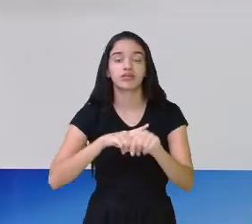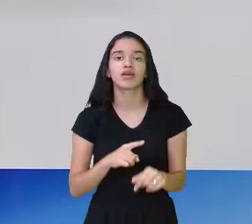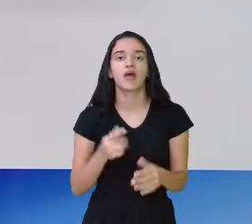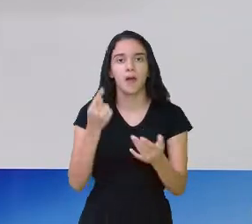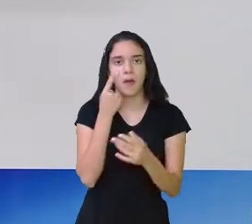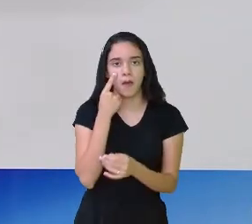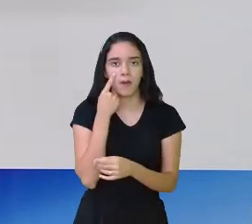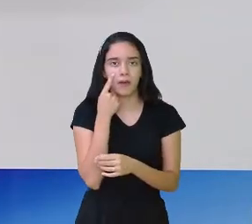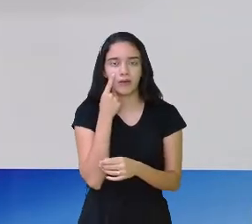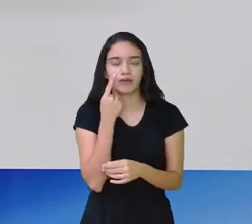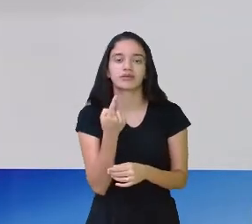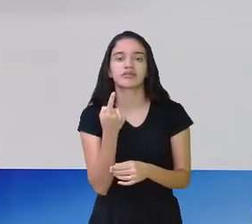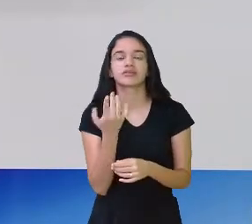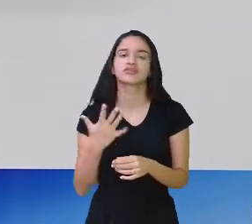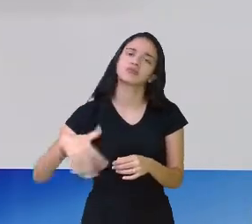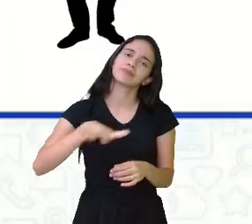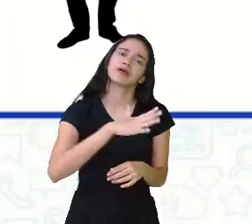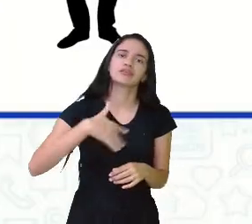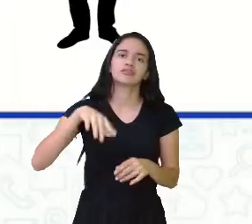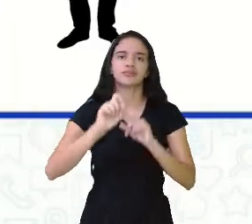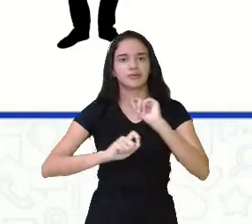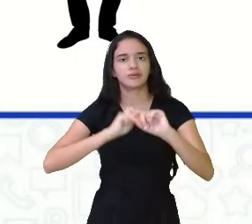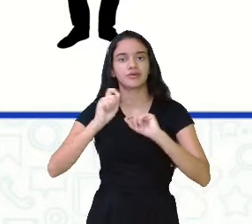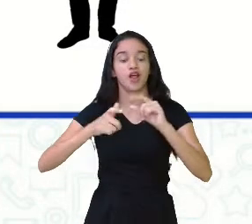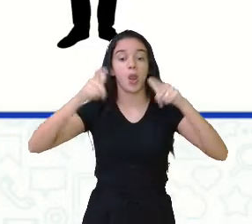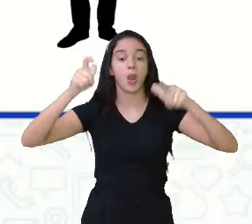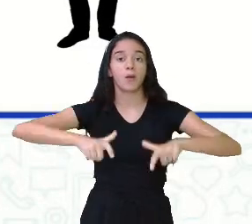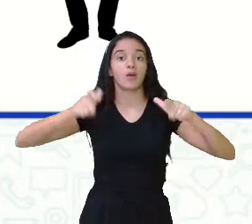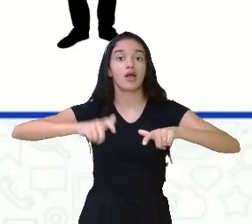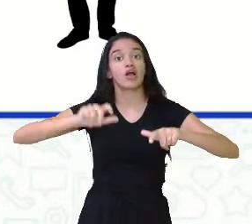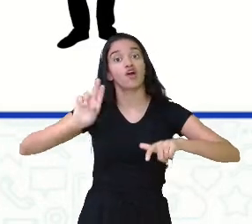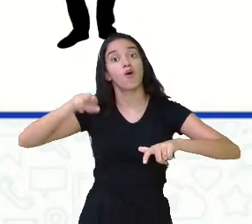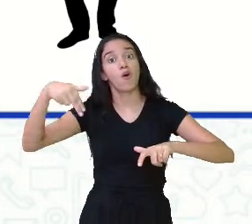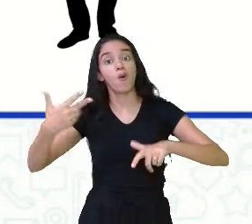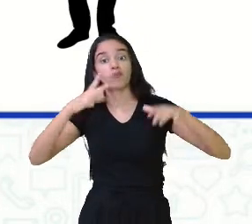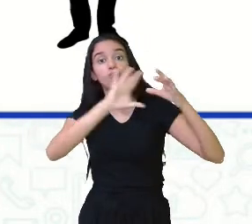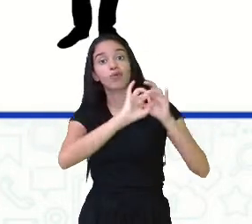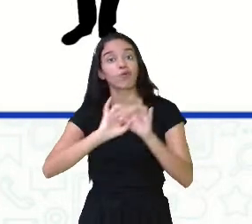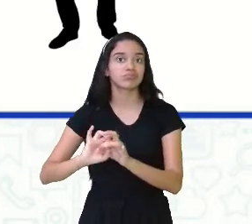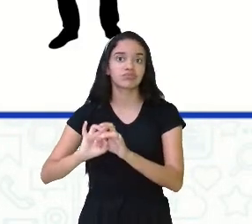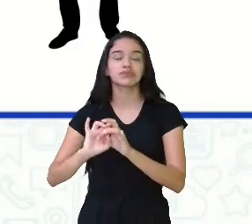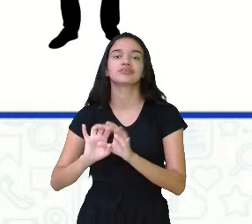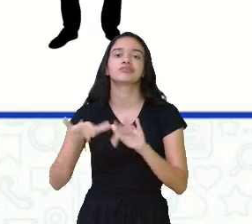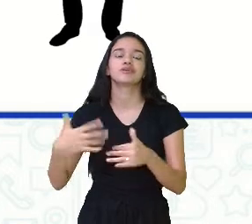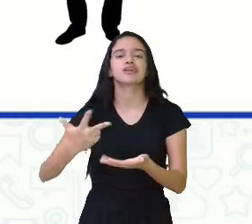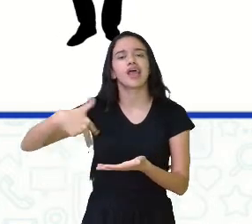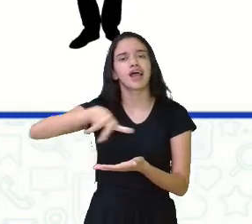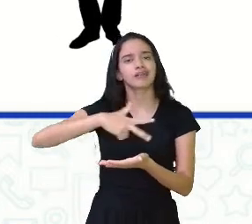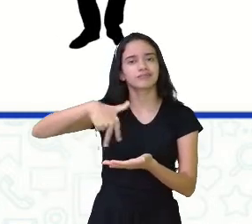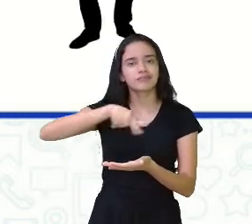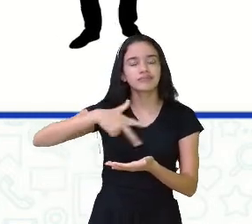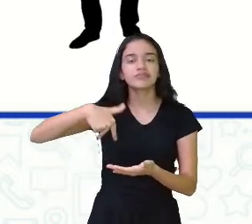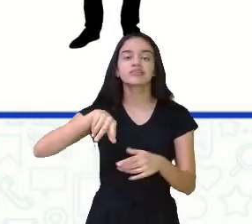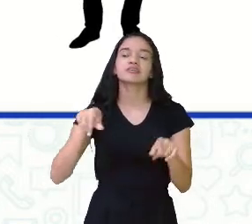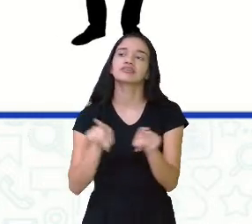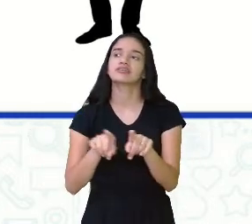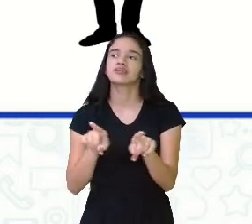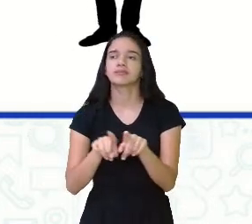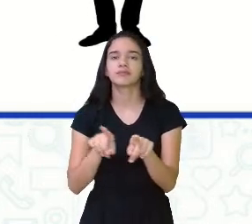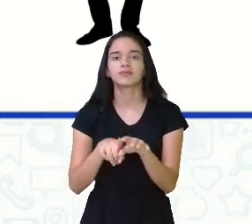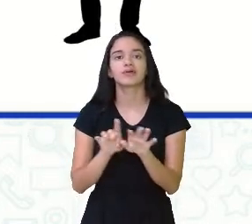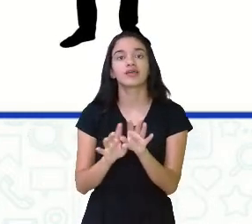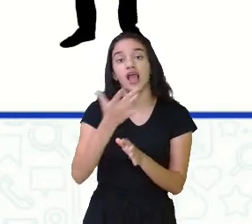Não, o espaço é o cenário, é o lugar ou o contexto em que a dança ocorre. Afetará a visão